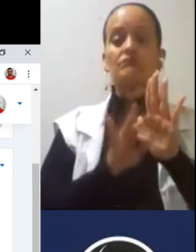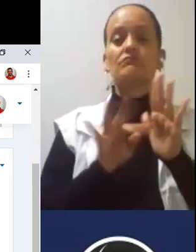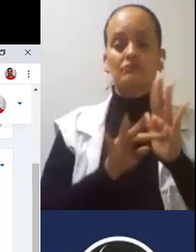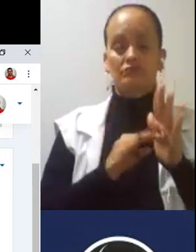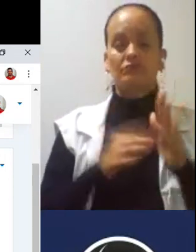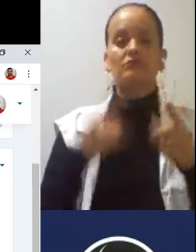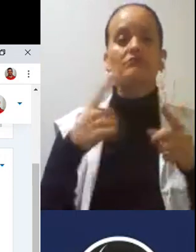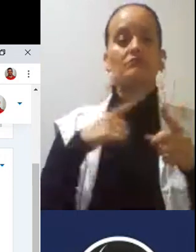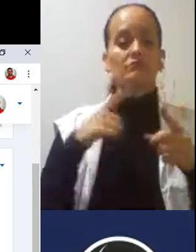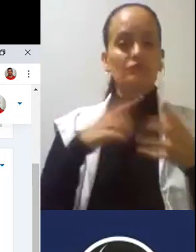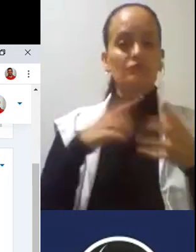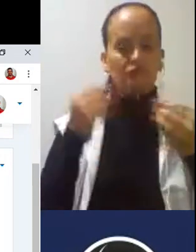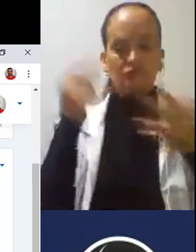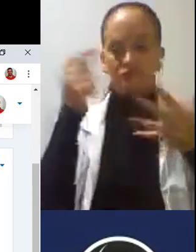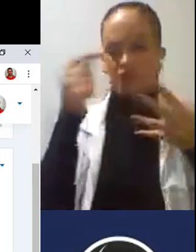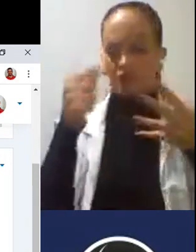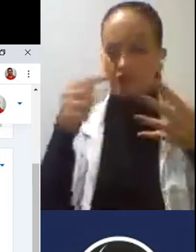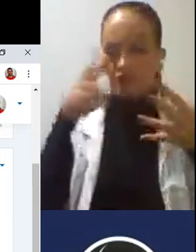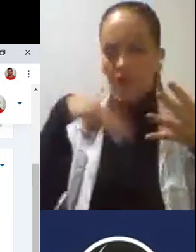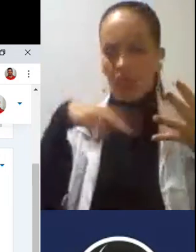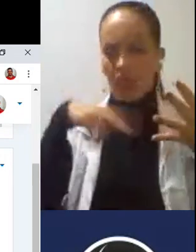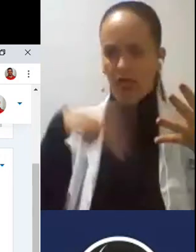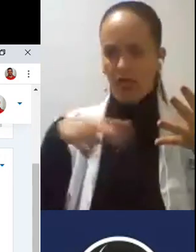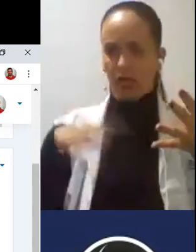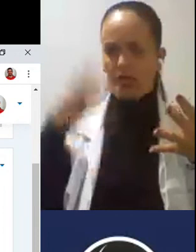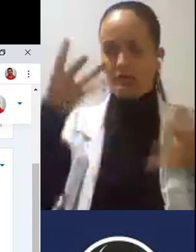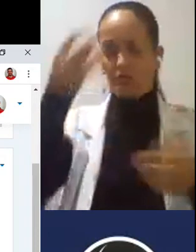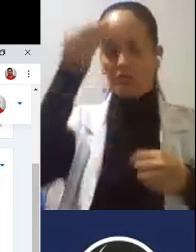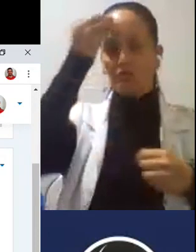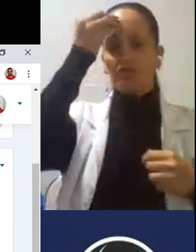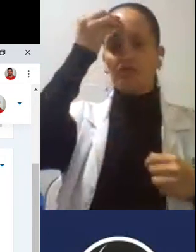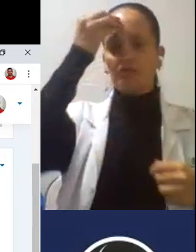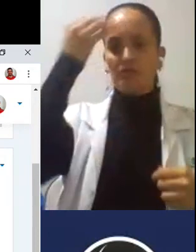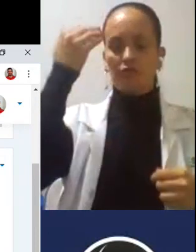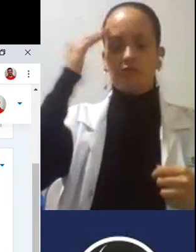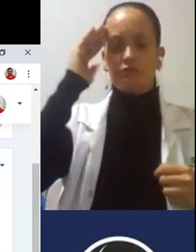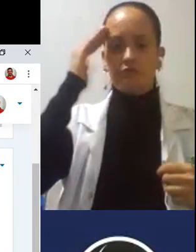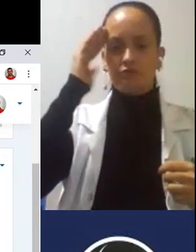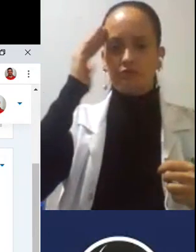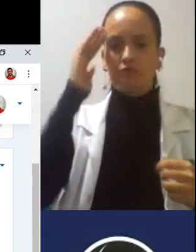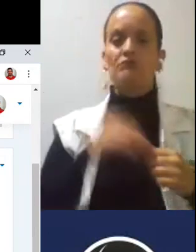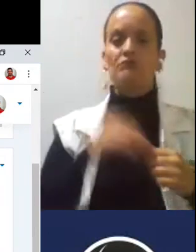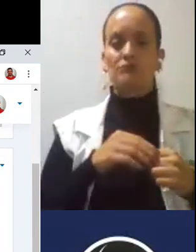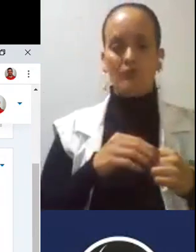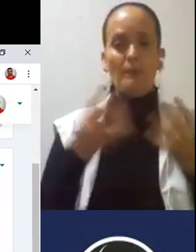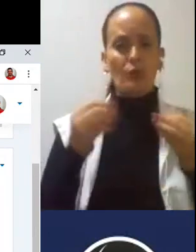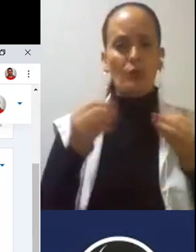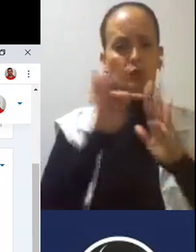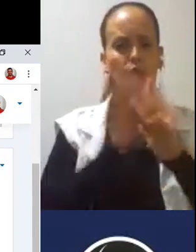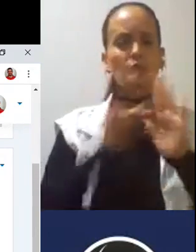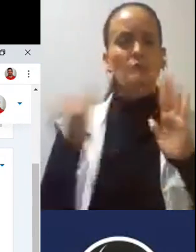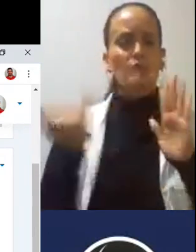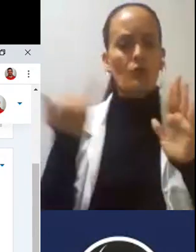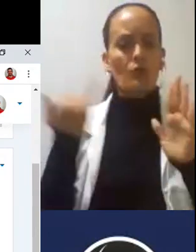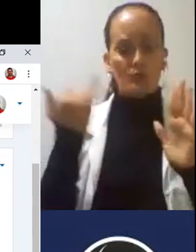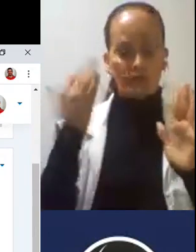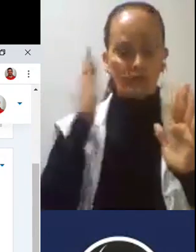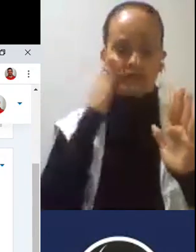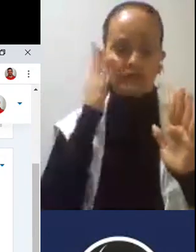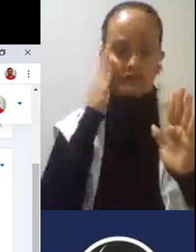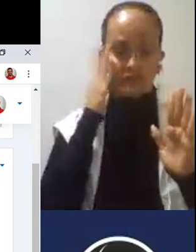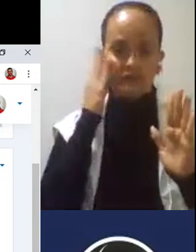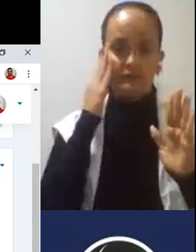tem muita coisa aí para vocês assimilarem, né? Aqui vai falar das leis de Kirchhoff, né, que eu comentei brevemente aí, mas